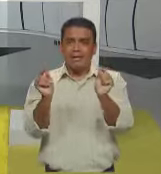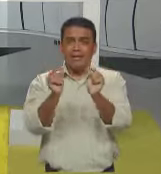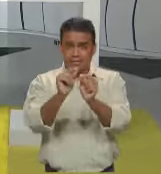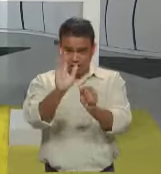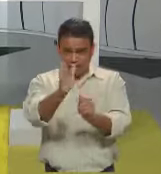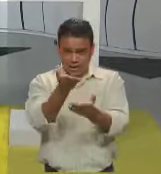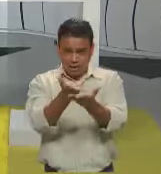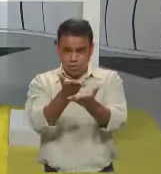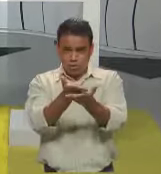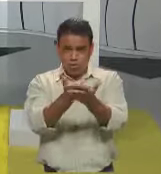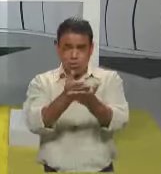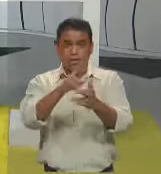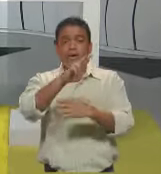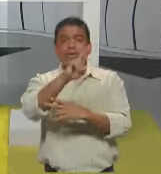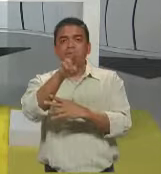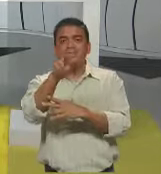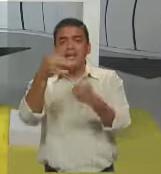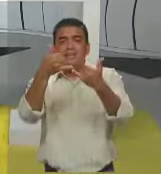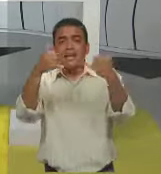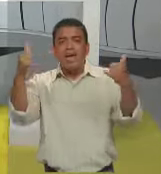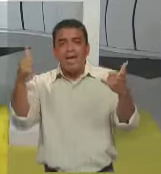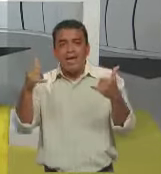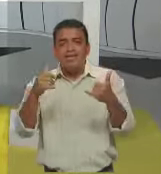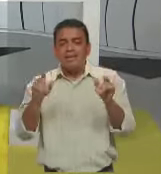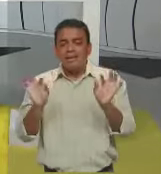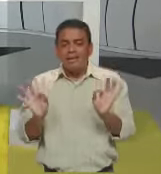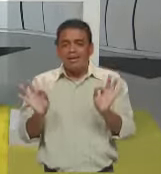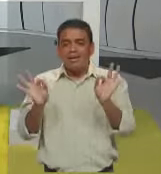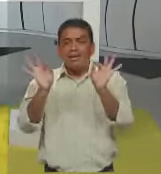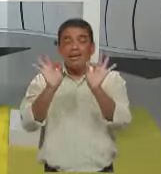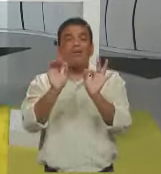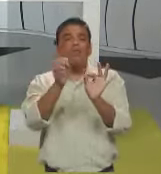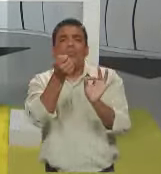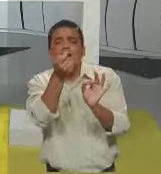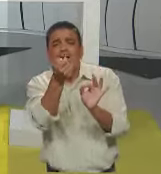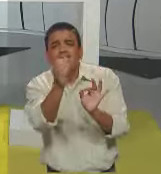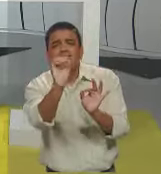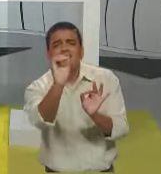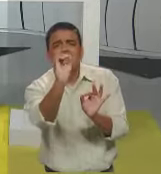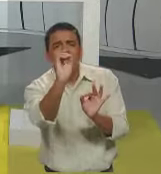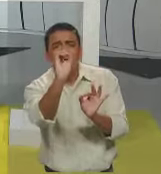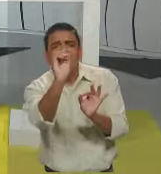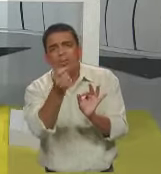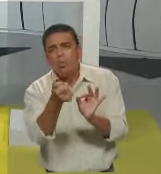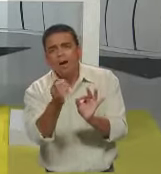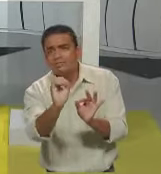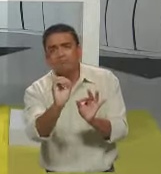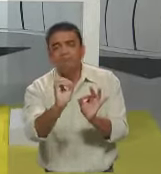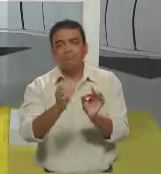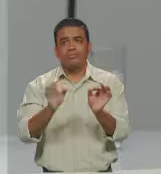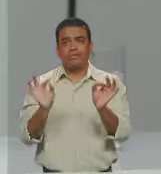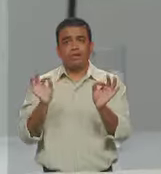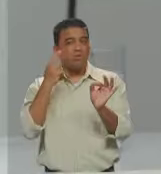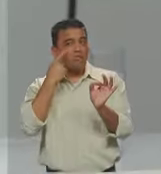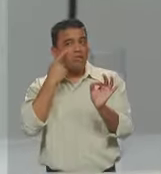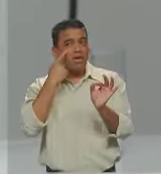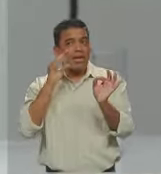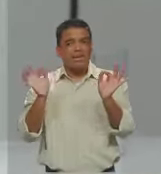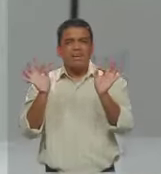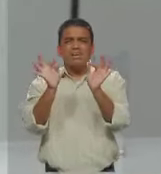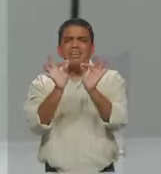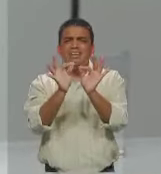estudou, resistência elétrica em fios é muito pequena, é próxima de zero, né? Então aqui, ó, não sei se vai dar para vocês